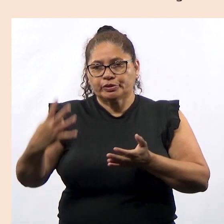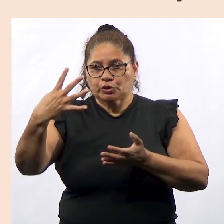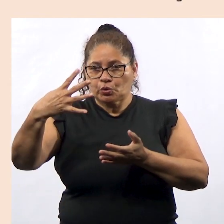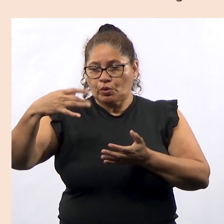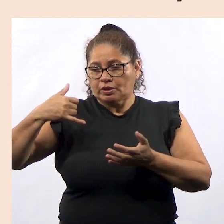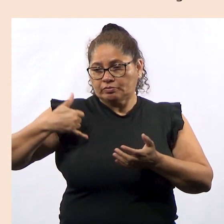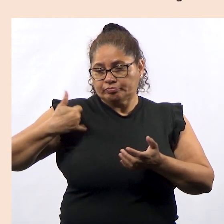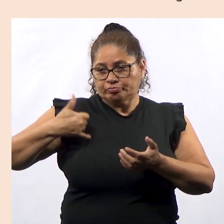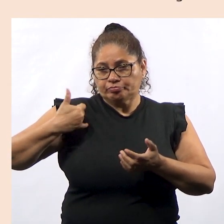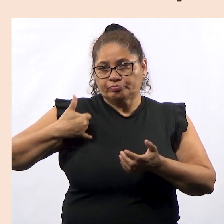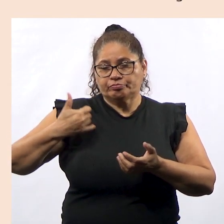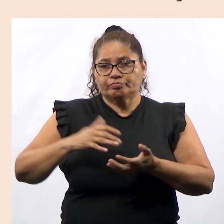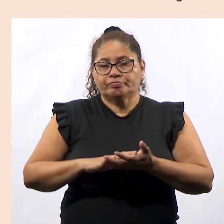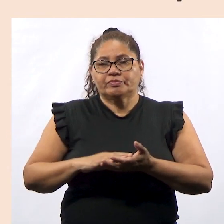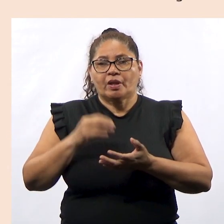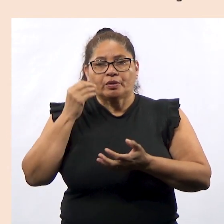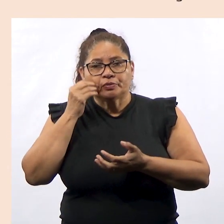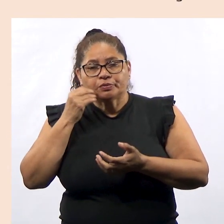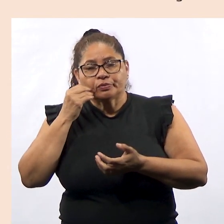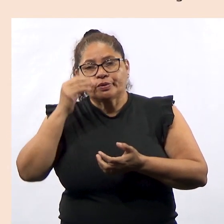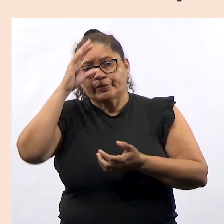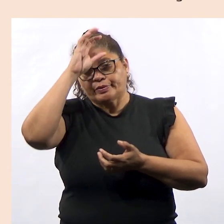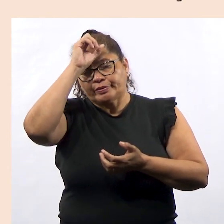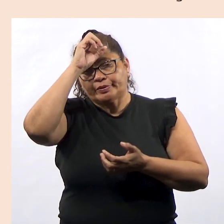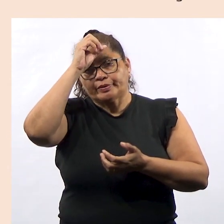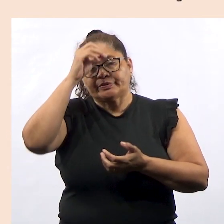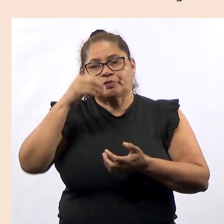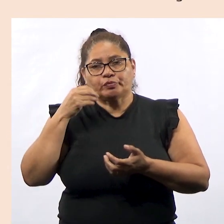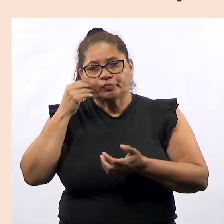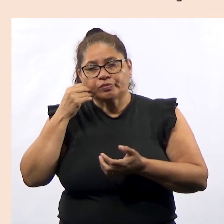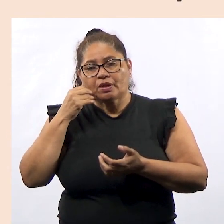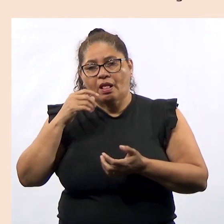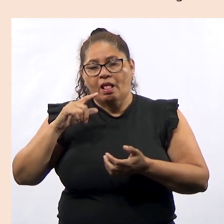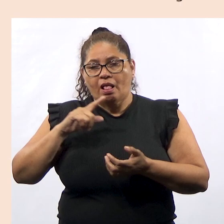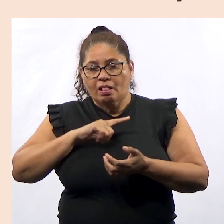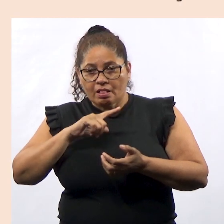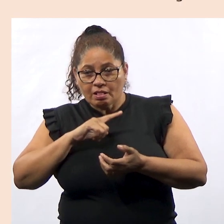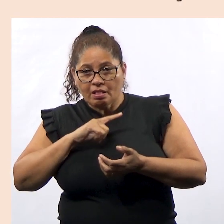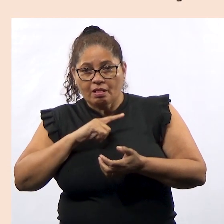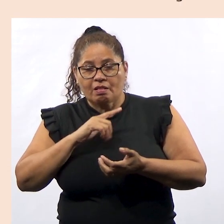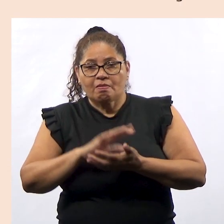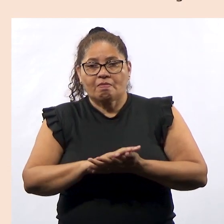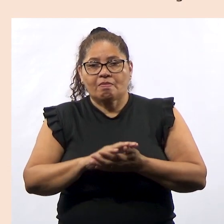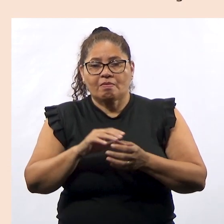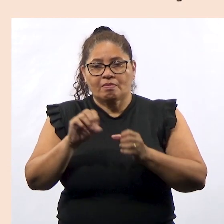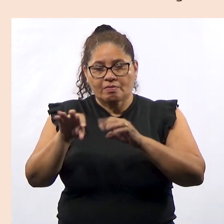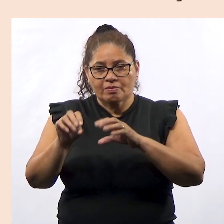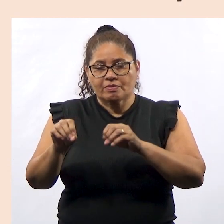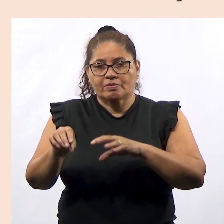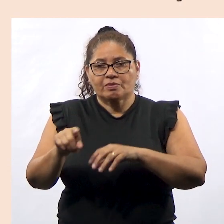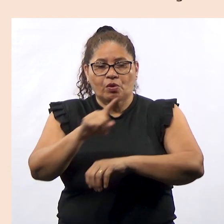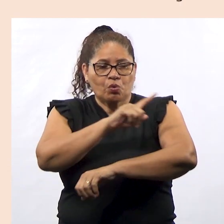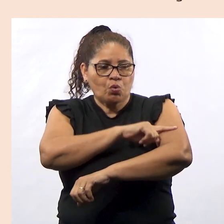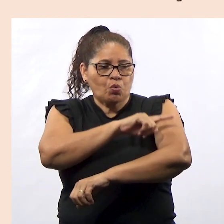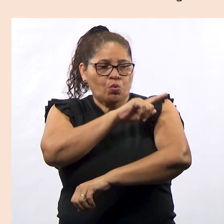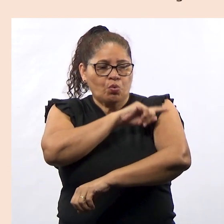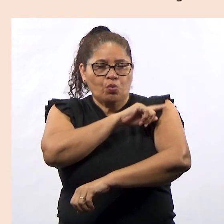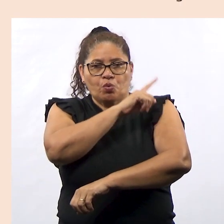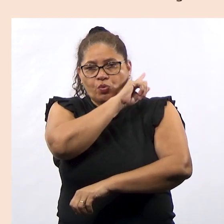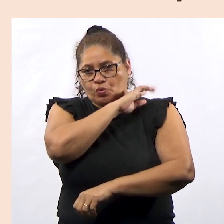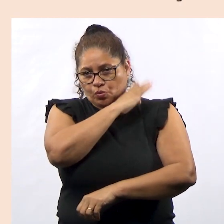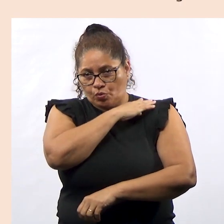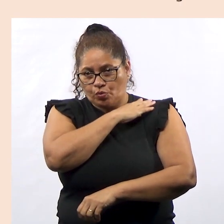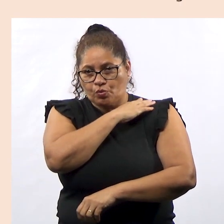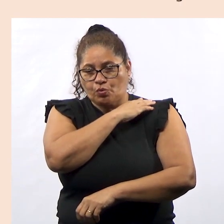anos deve aprender, deve experienciar, que campos de experiências ela deve ter. Assim como no ensino fundamental 1, 2, ensino